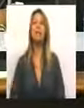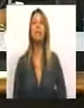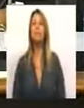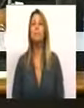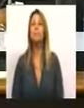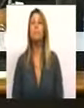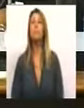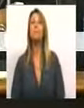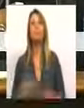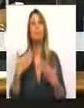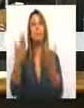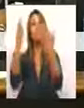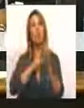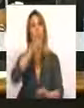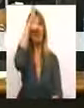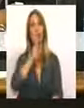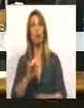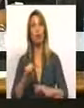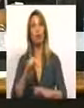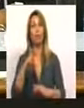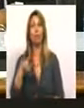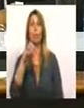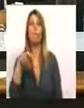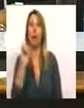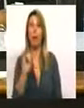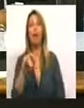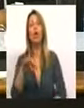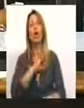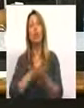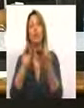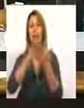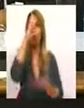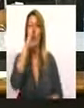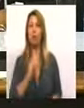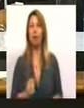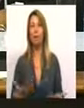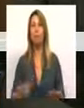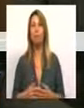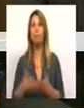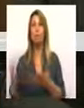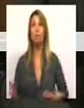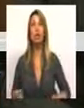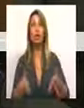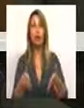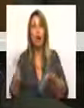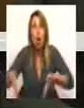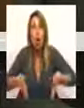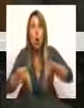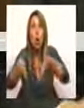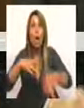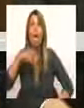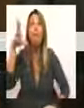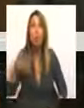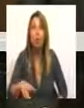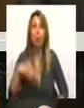sou dos que o ministro da administração interna seu secretário de estado é a estradas e ruas portugal continuam